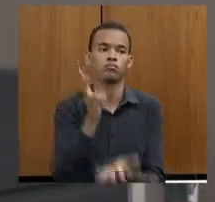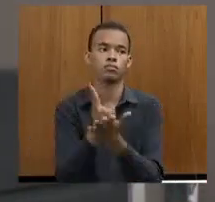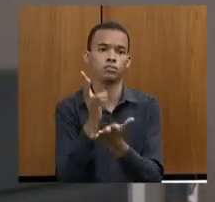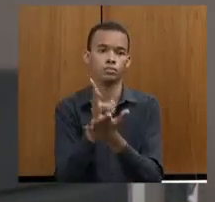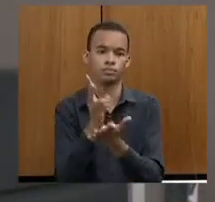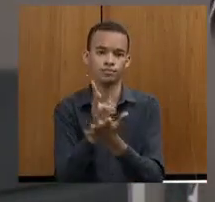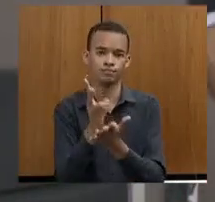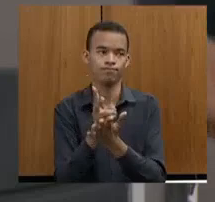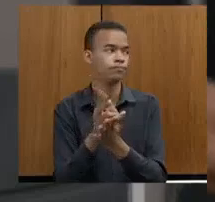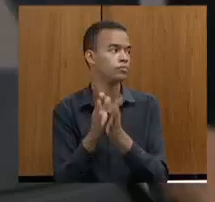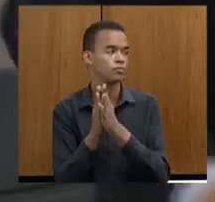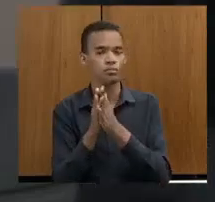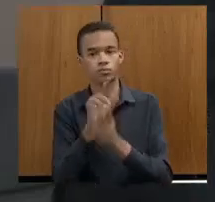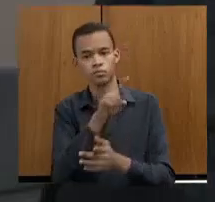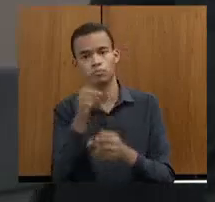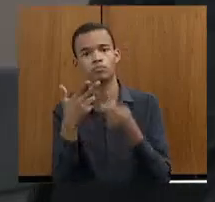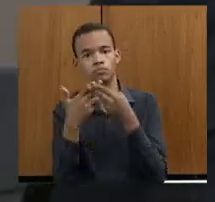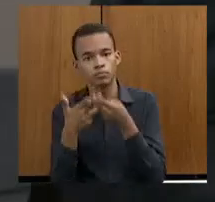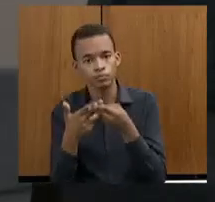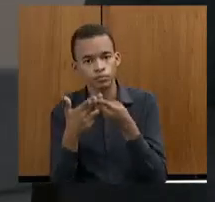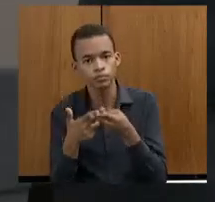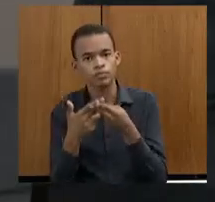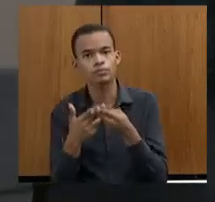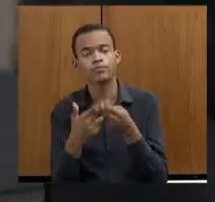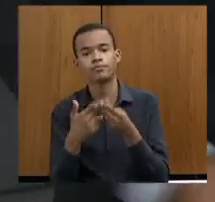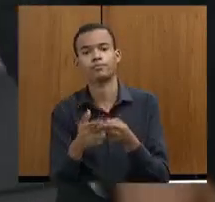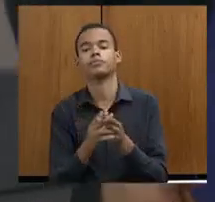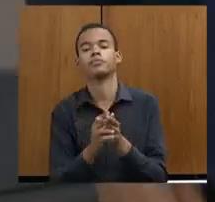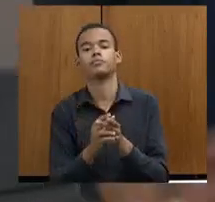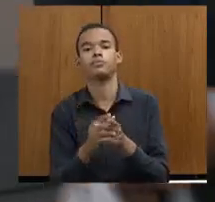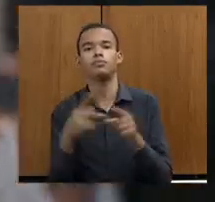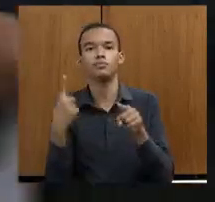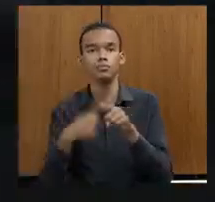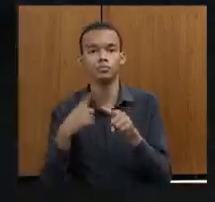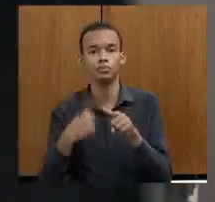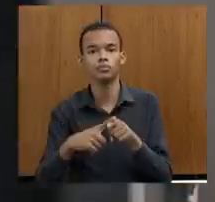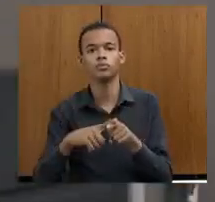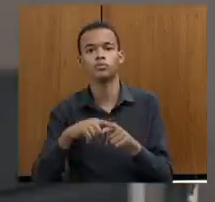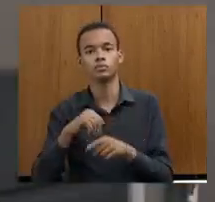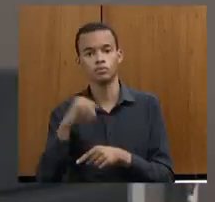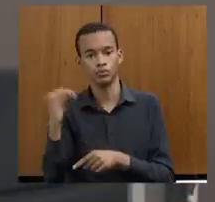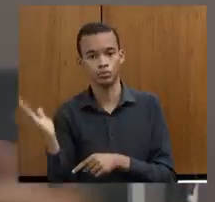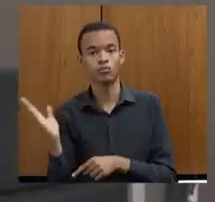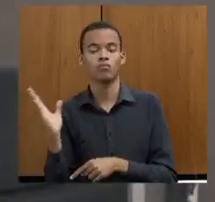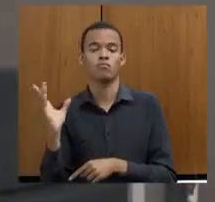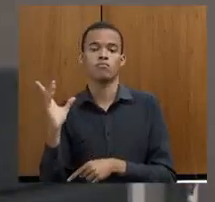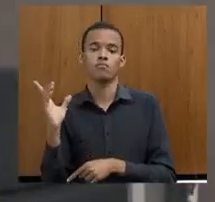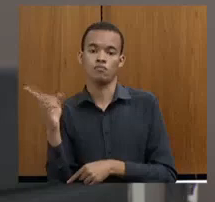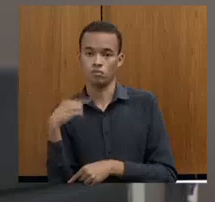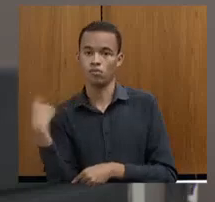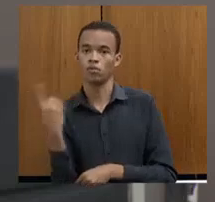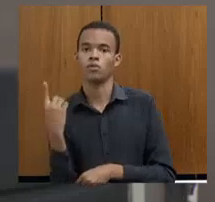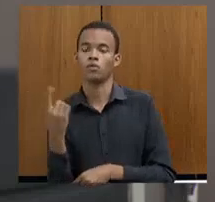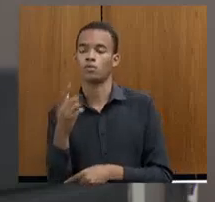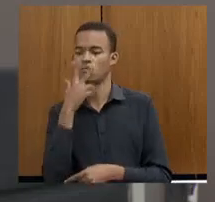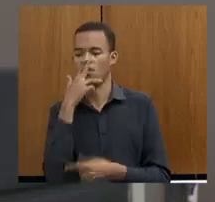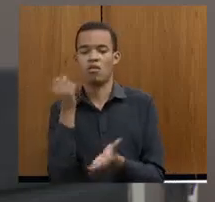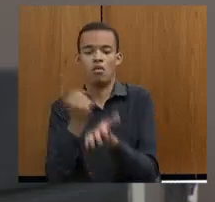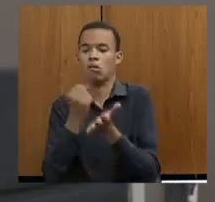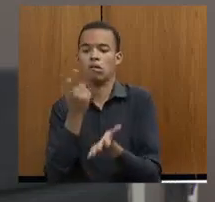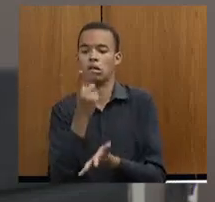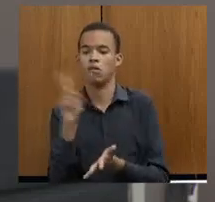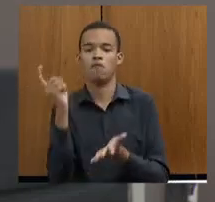essa paciência eu gostaria de pedir a cada um de vocês porque do lado de cá a nossa função não é ser Carimbador de não